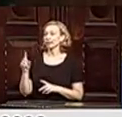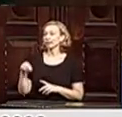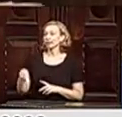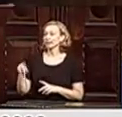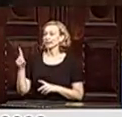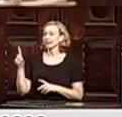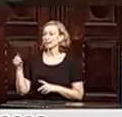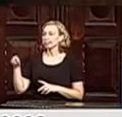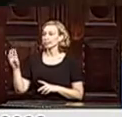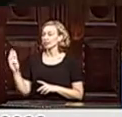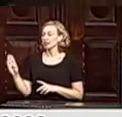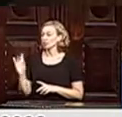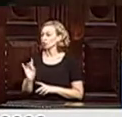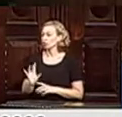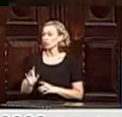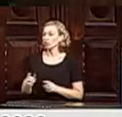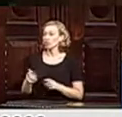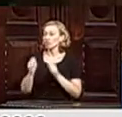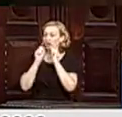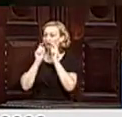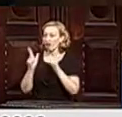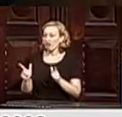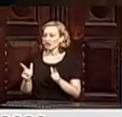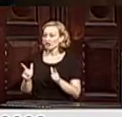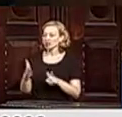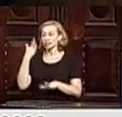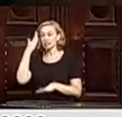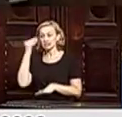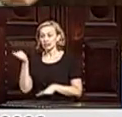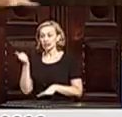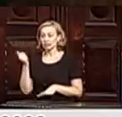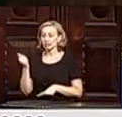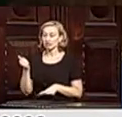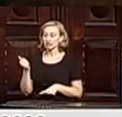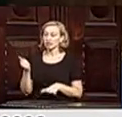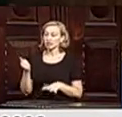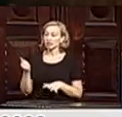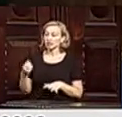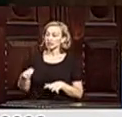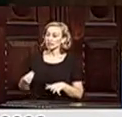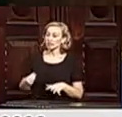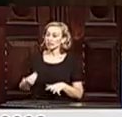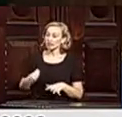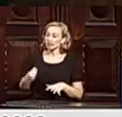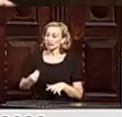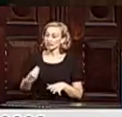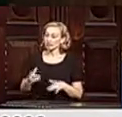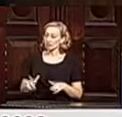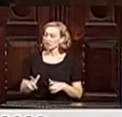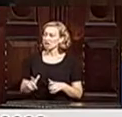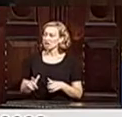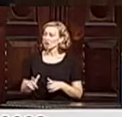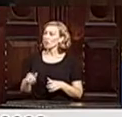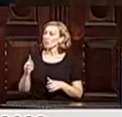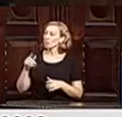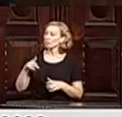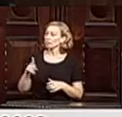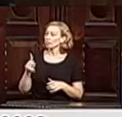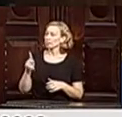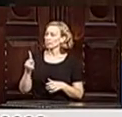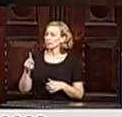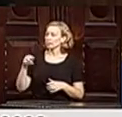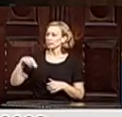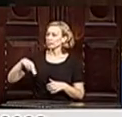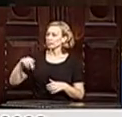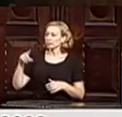UERJ. Porque se a UERJ se encontra onde está, temos que dizer que o PMDB tem grave culpa na situação que a